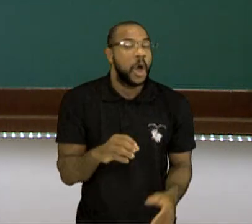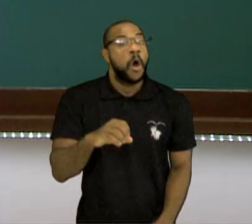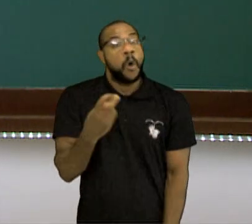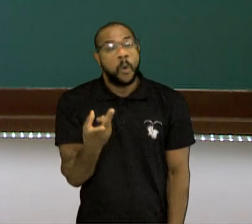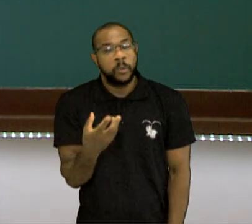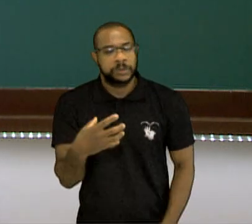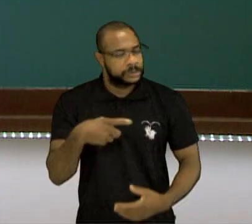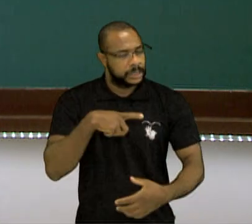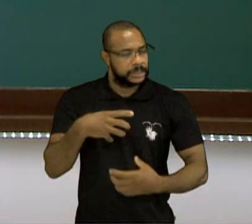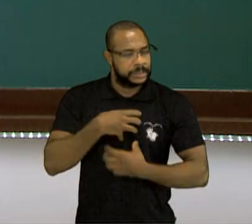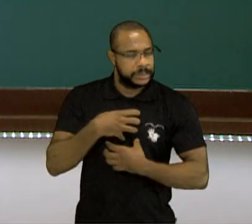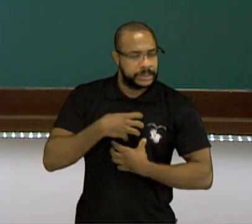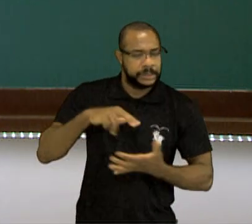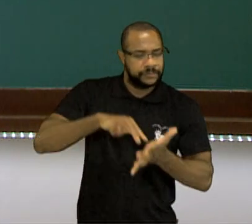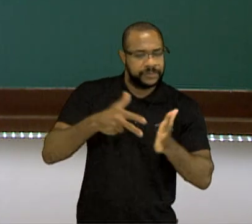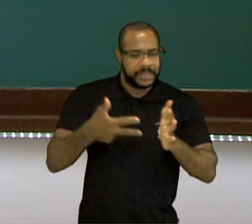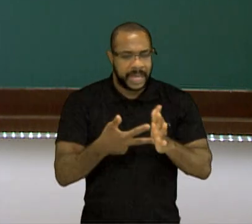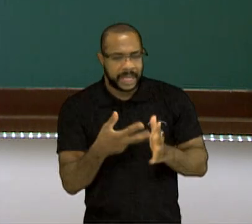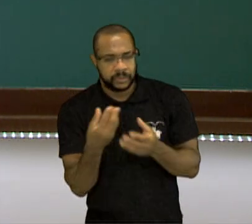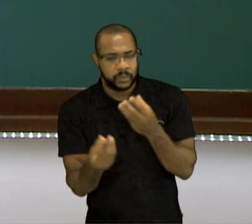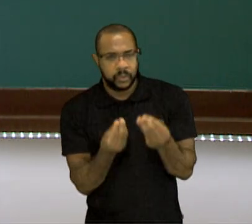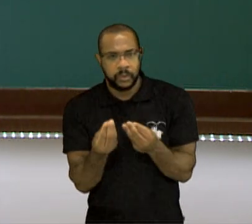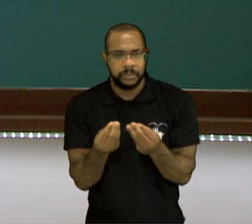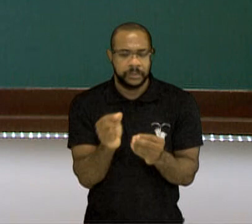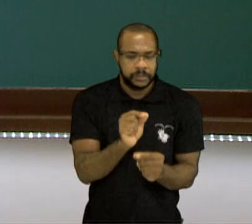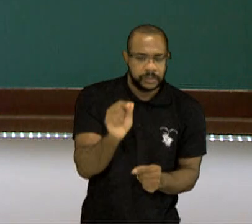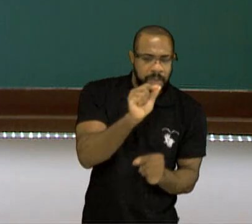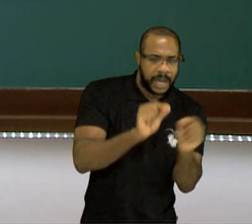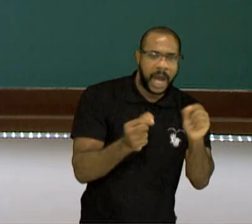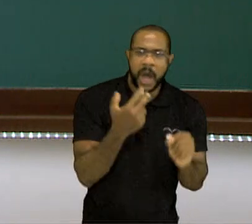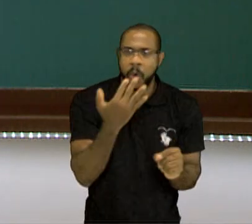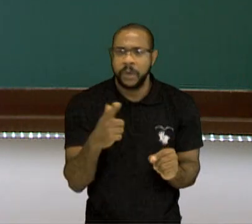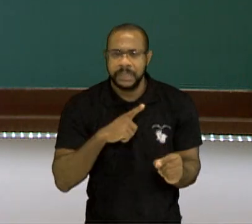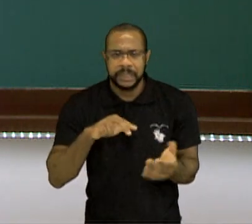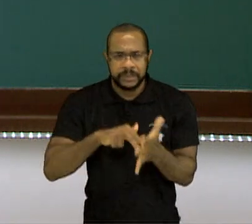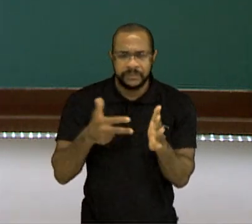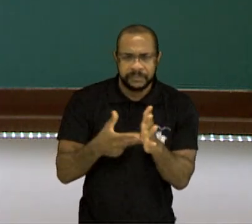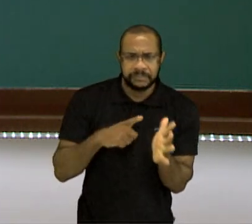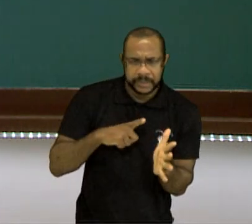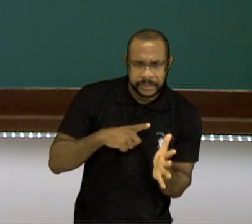coloca algum significado nessa obra? O que você acha, hein?